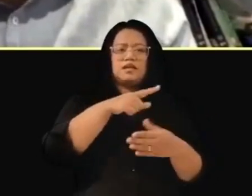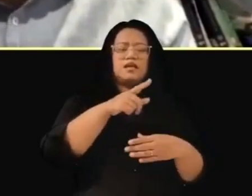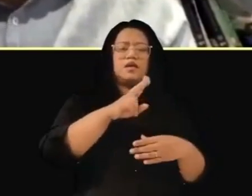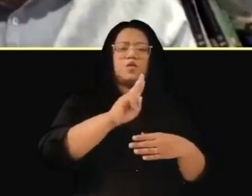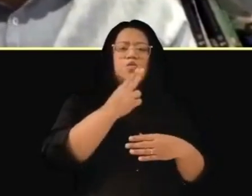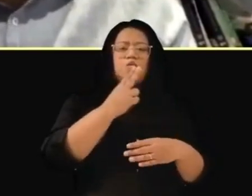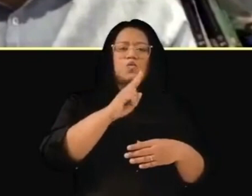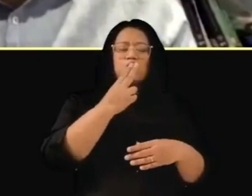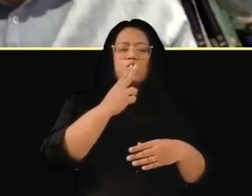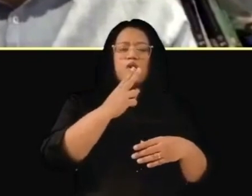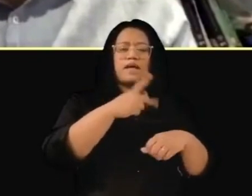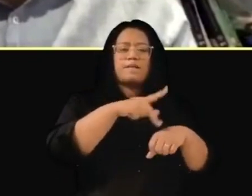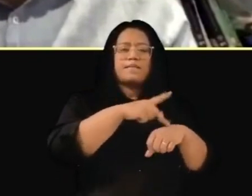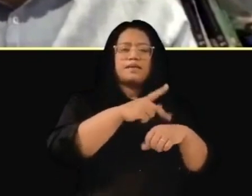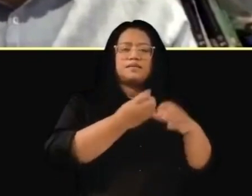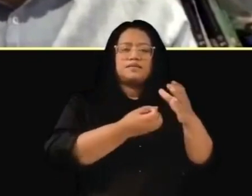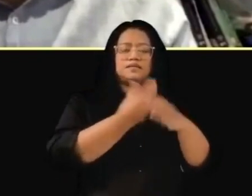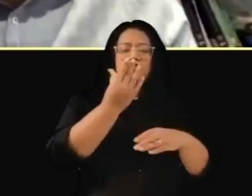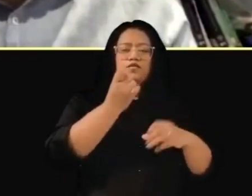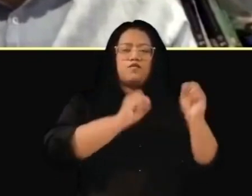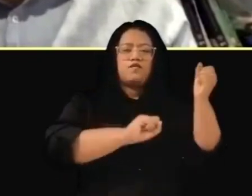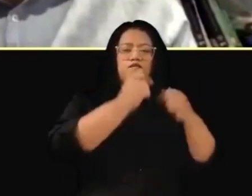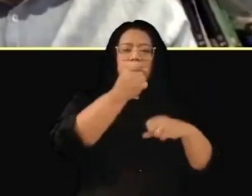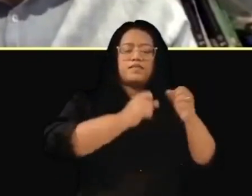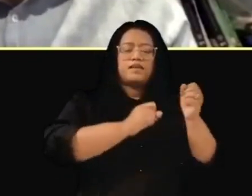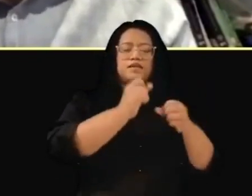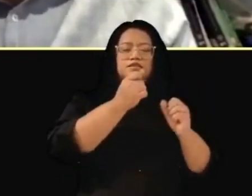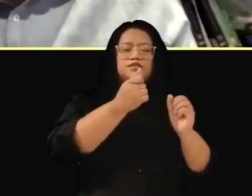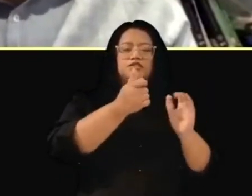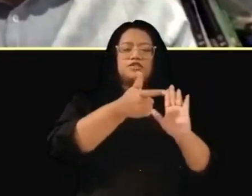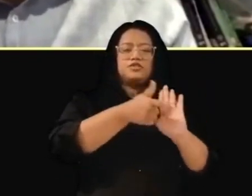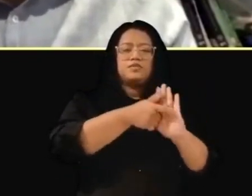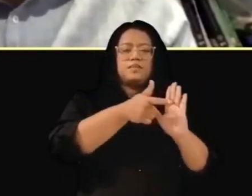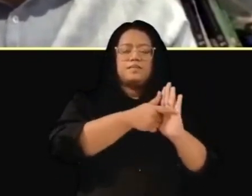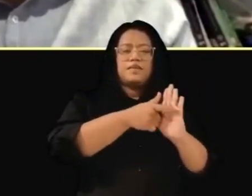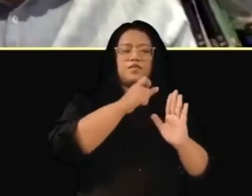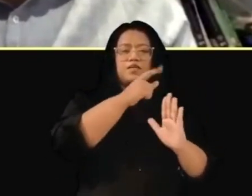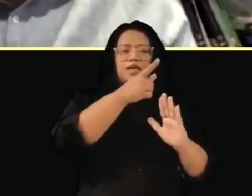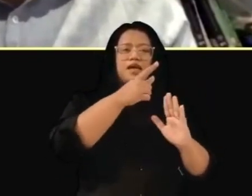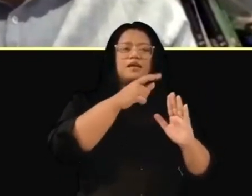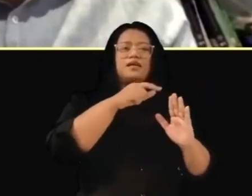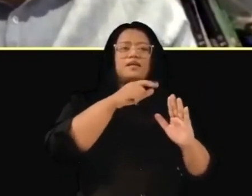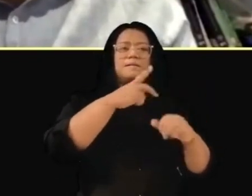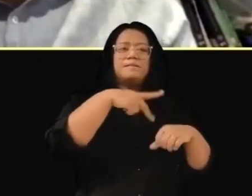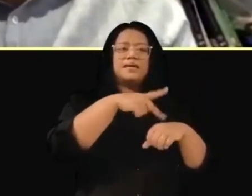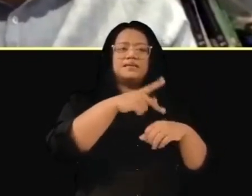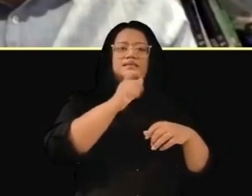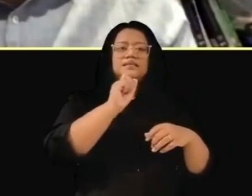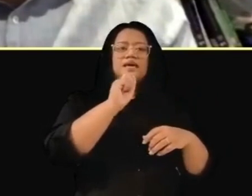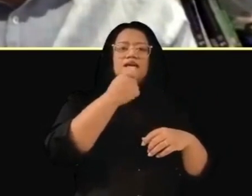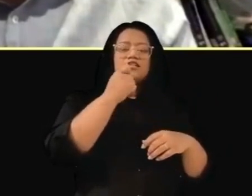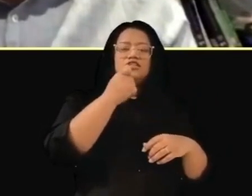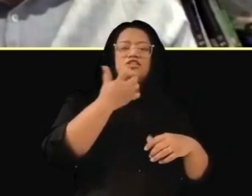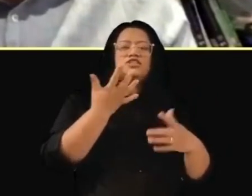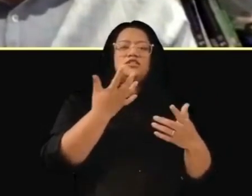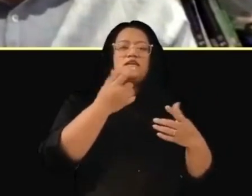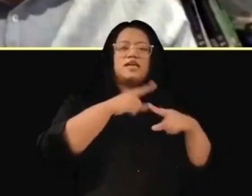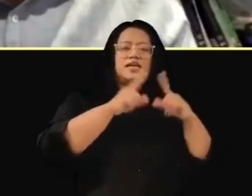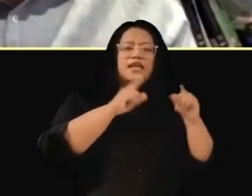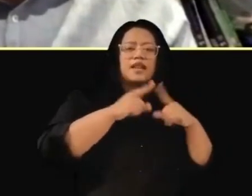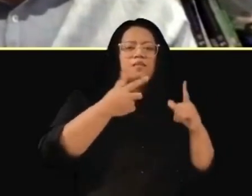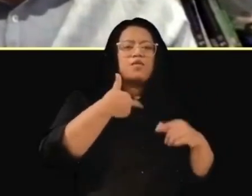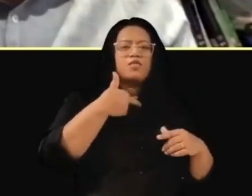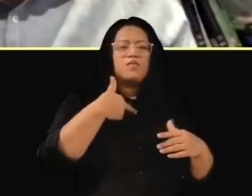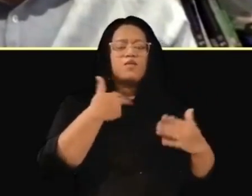uma fábrica de papel na sua margem, né, do rio. A Argentina reclamou, falou, você vai poluir, etc., não pode... né? Enfim,